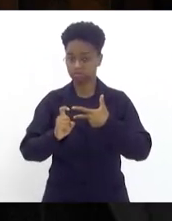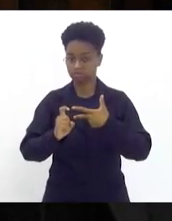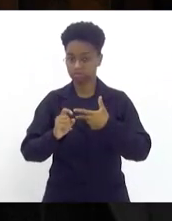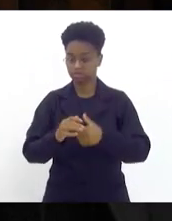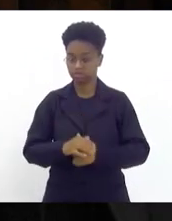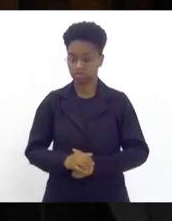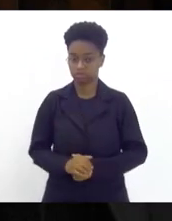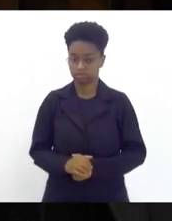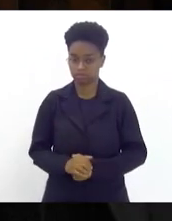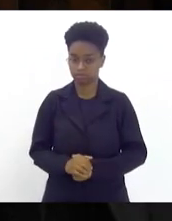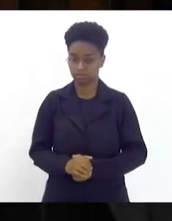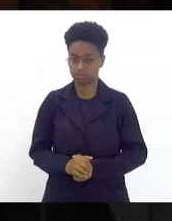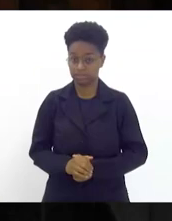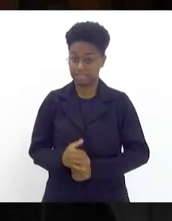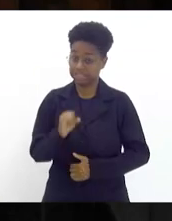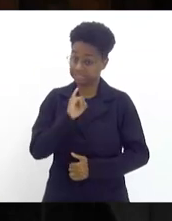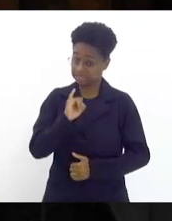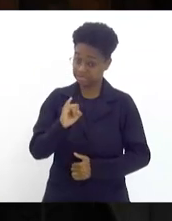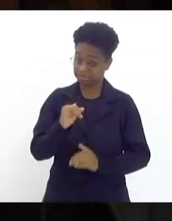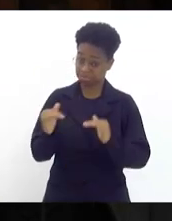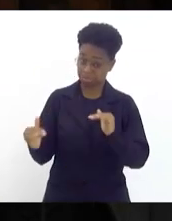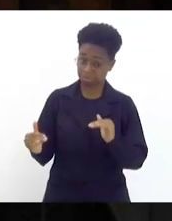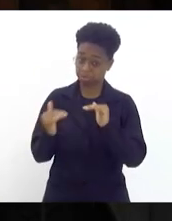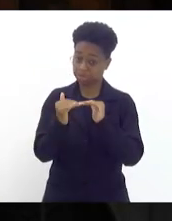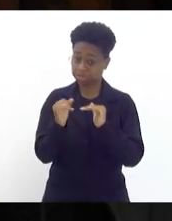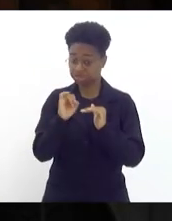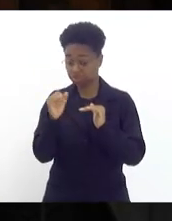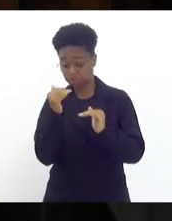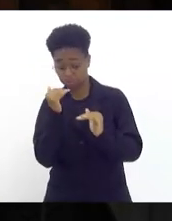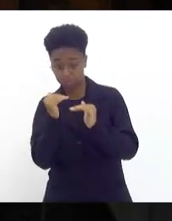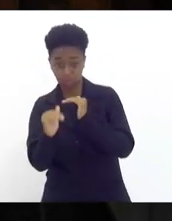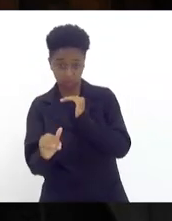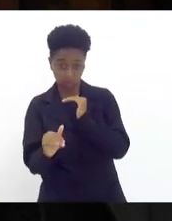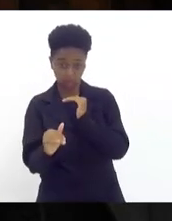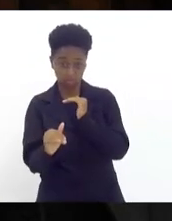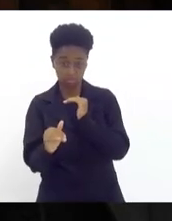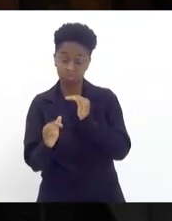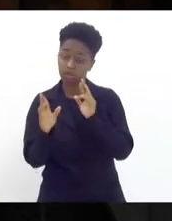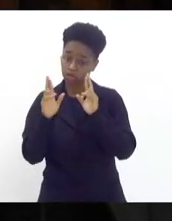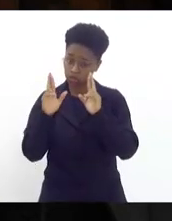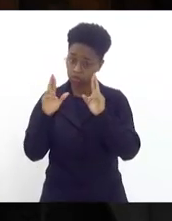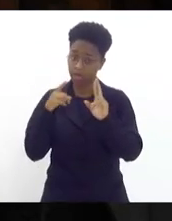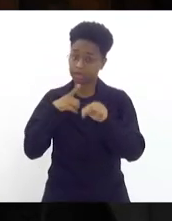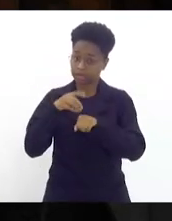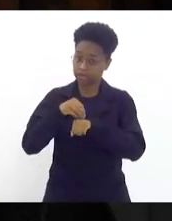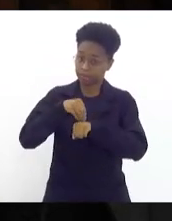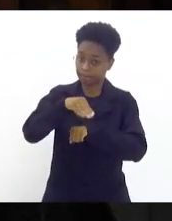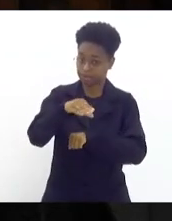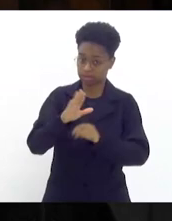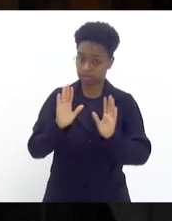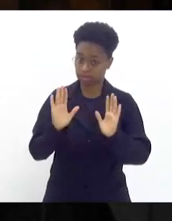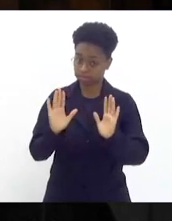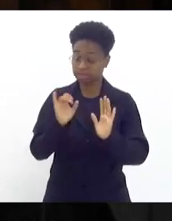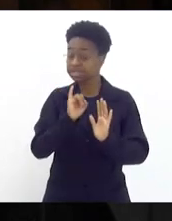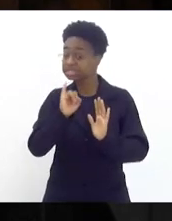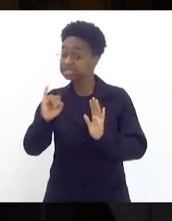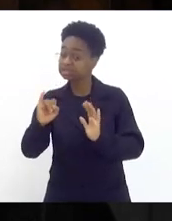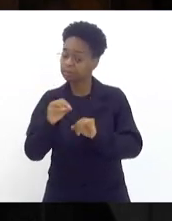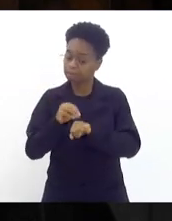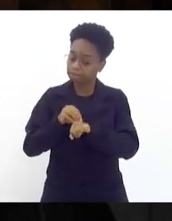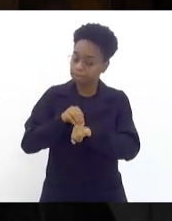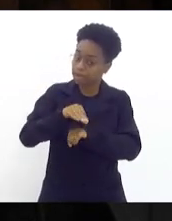e se houver a corda ou não haver acordo que vem uma mensagem vindo uma